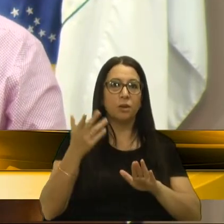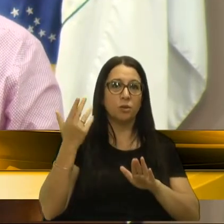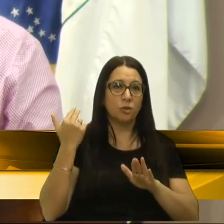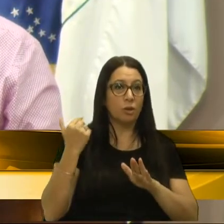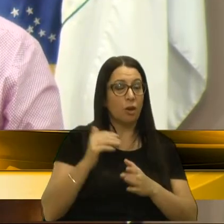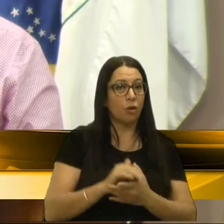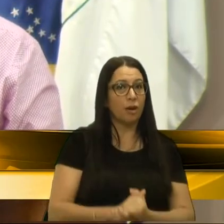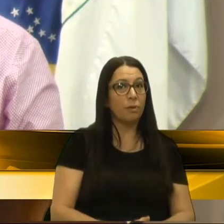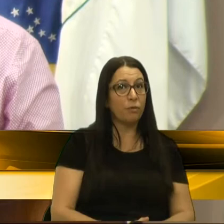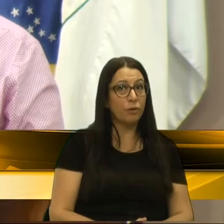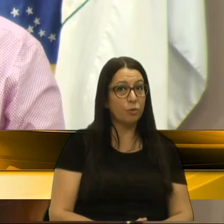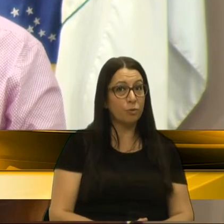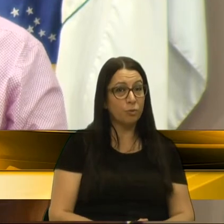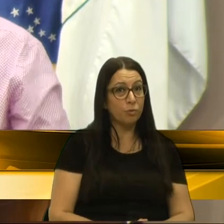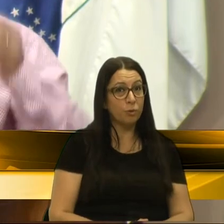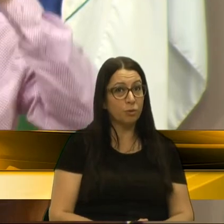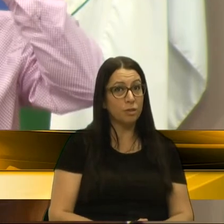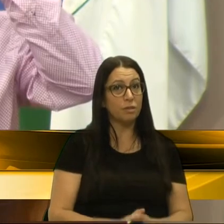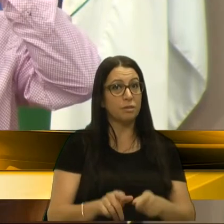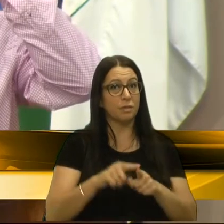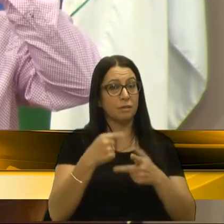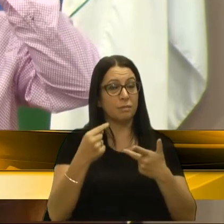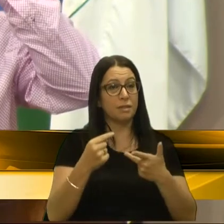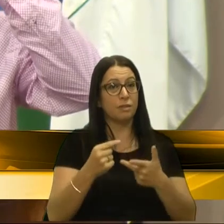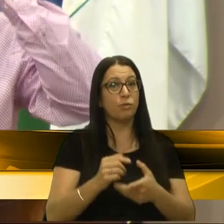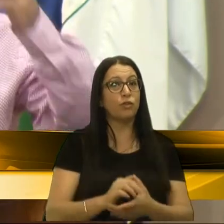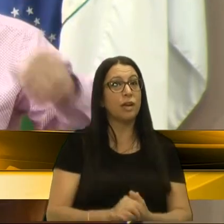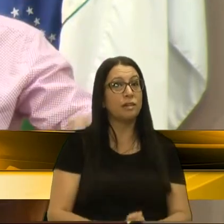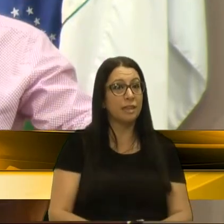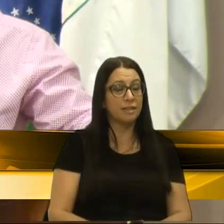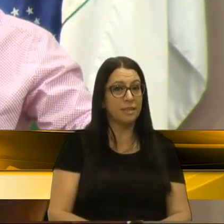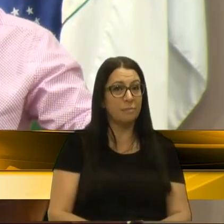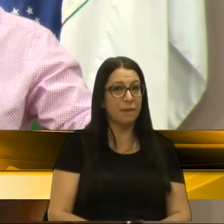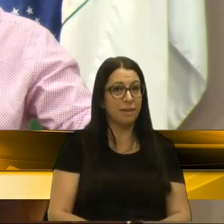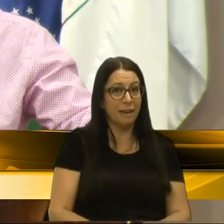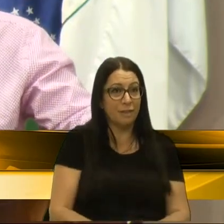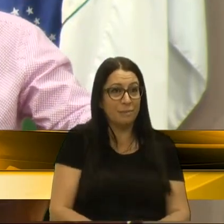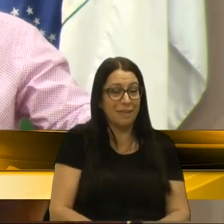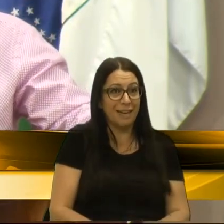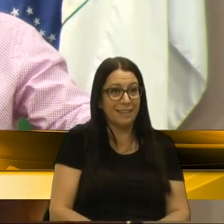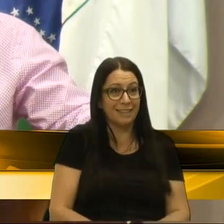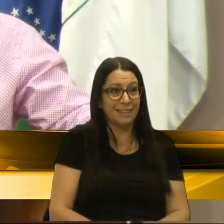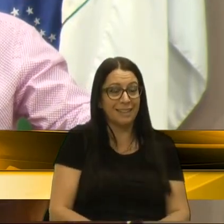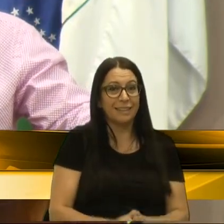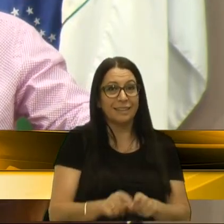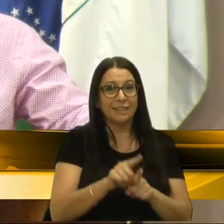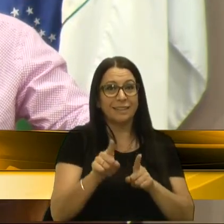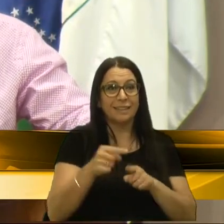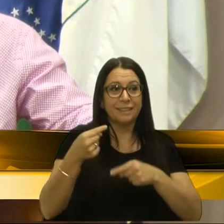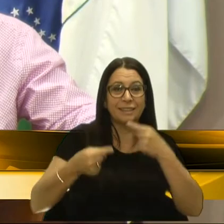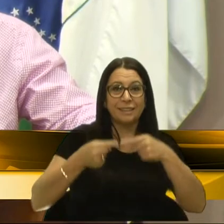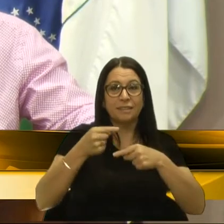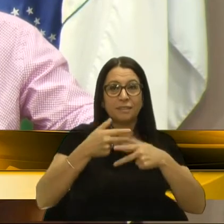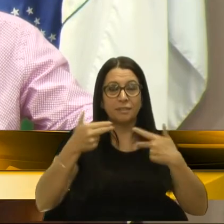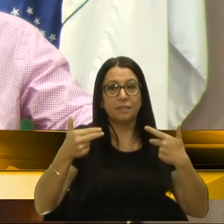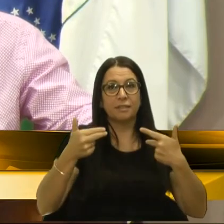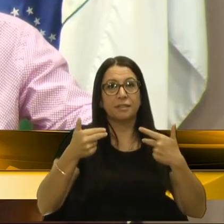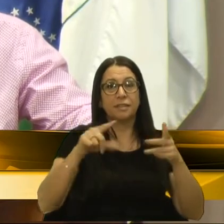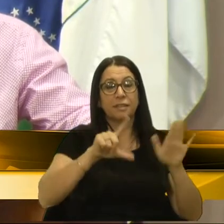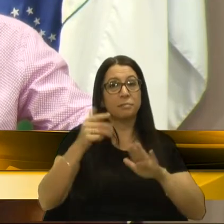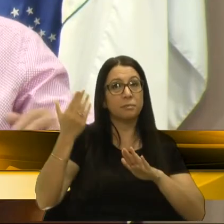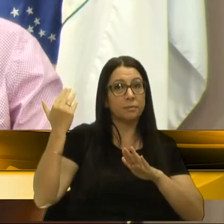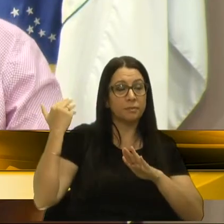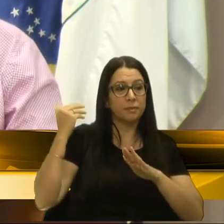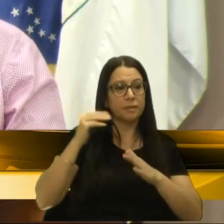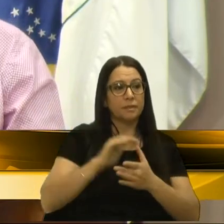diante de alagamentos, entre outros, mas achei oportuno debater um pouco mais. Na semana